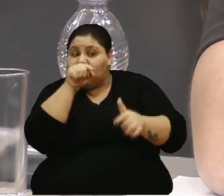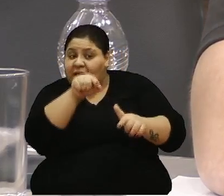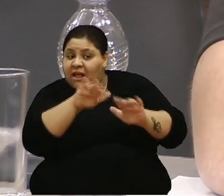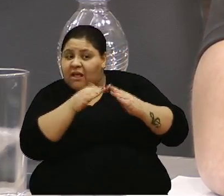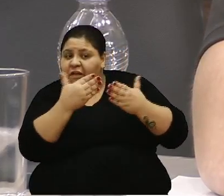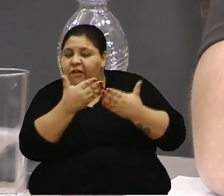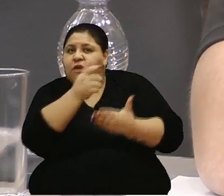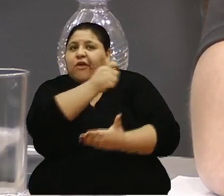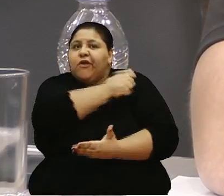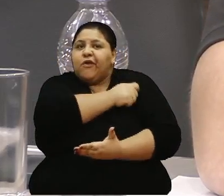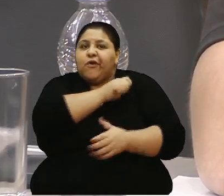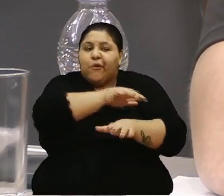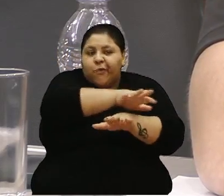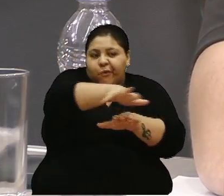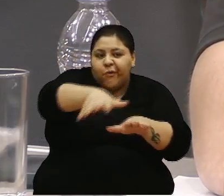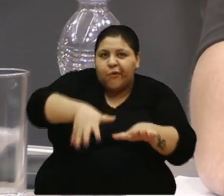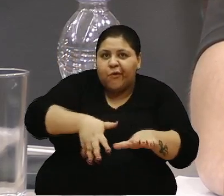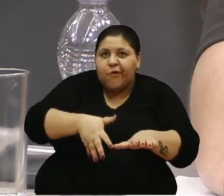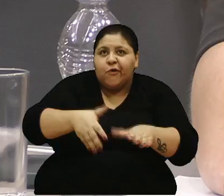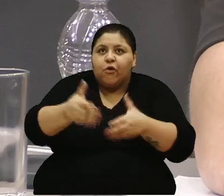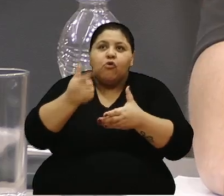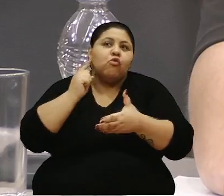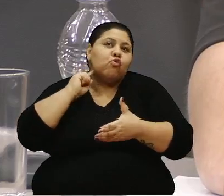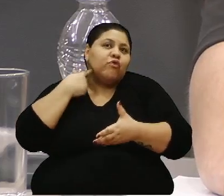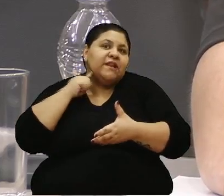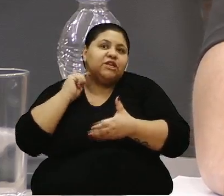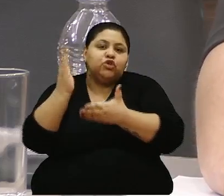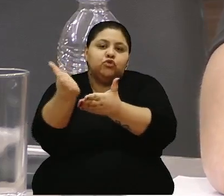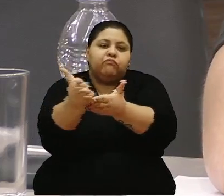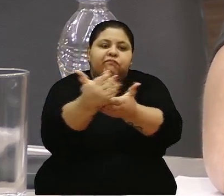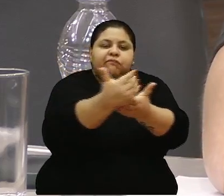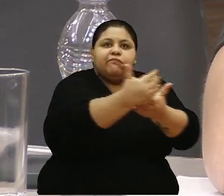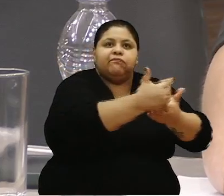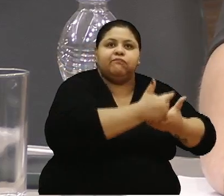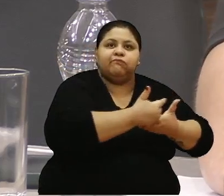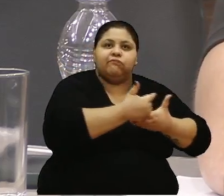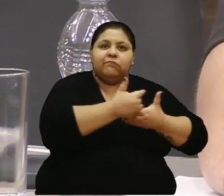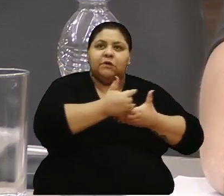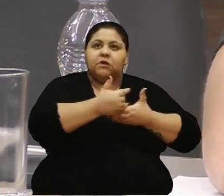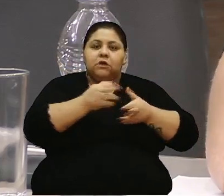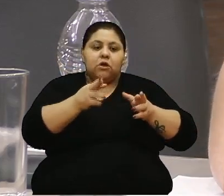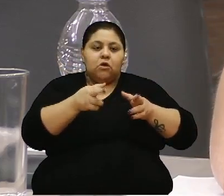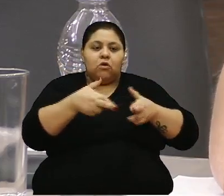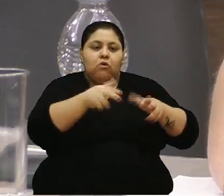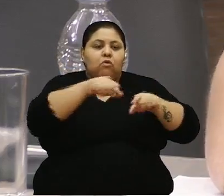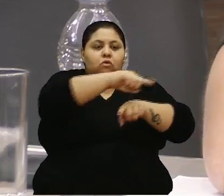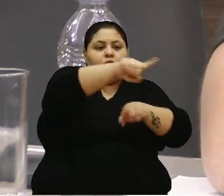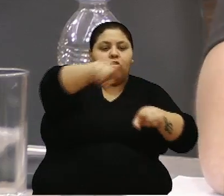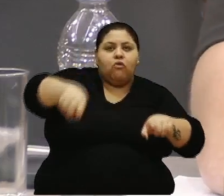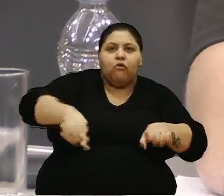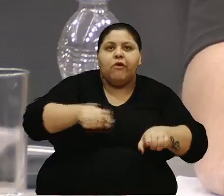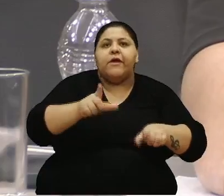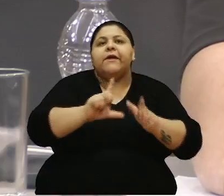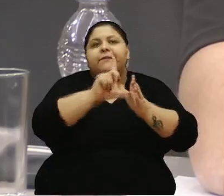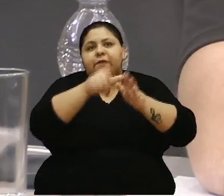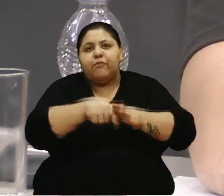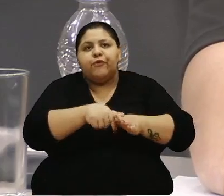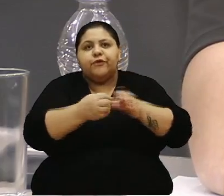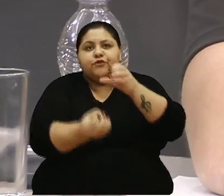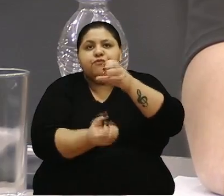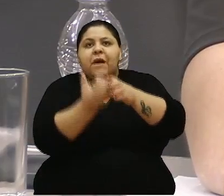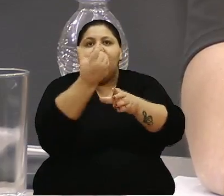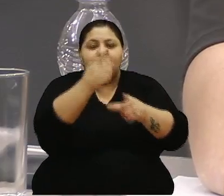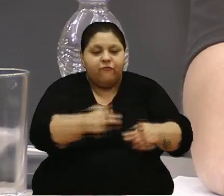Os alunos no entorno recolher os resíduos que são jogados ali no Arroio Tega, depois plantar uma árvore no entorno do Arroio